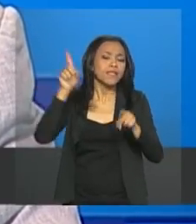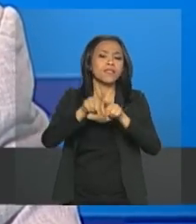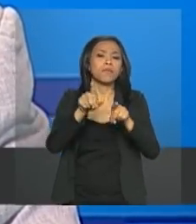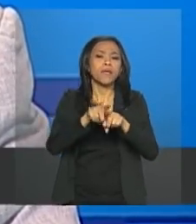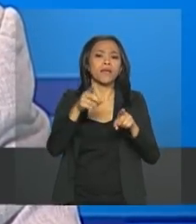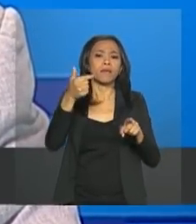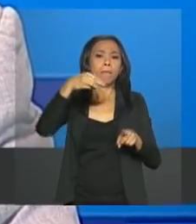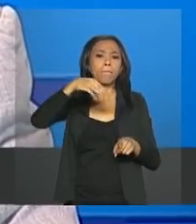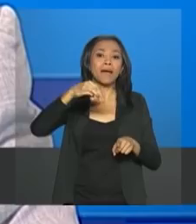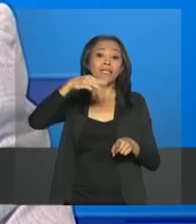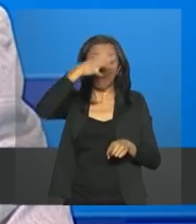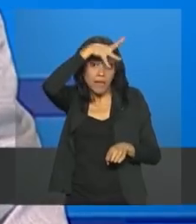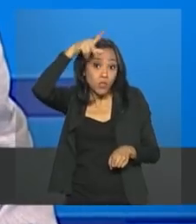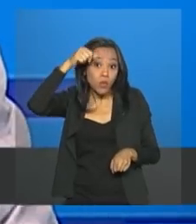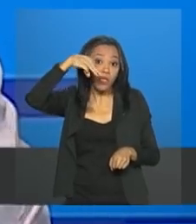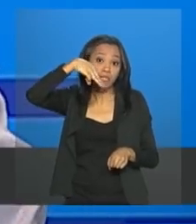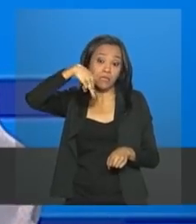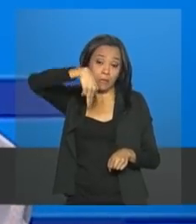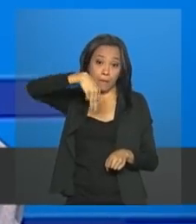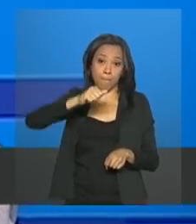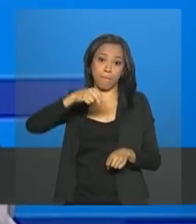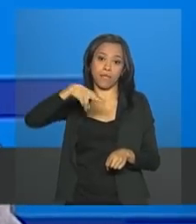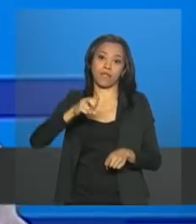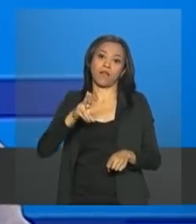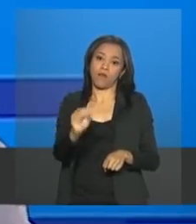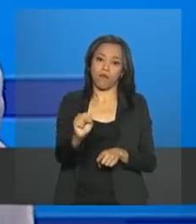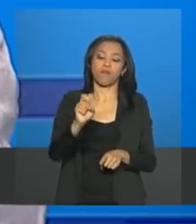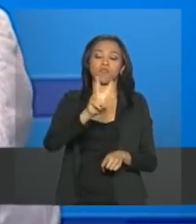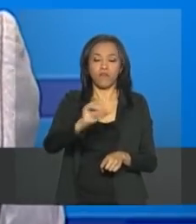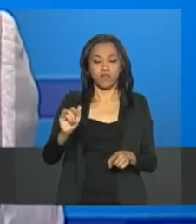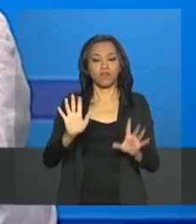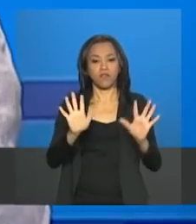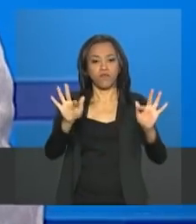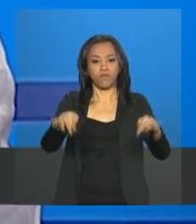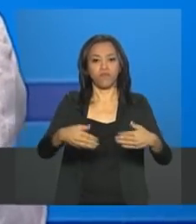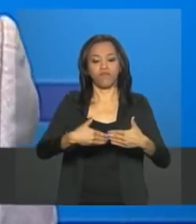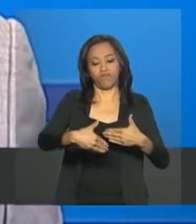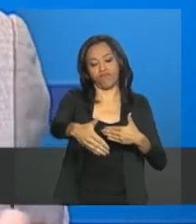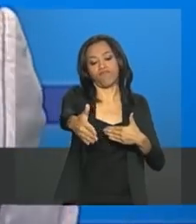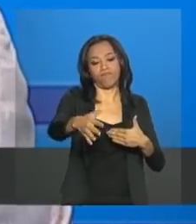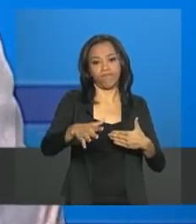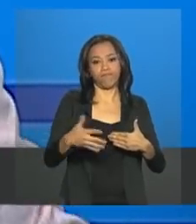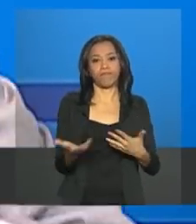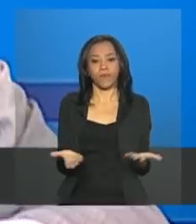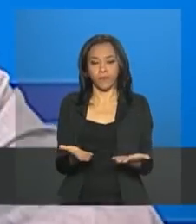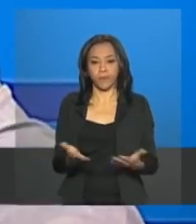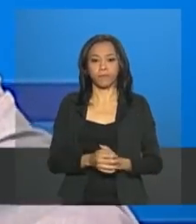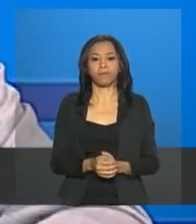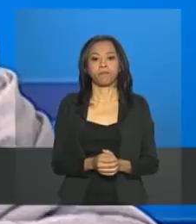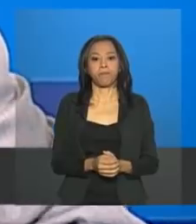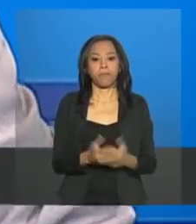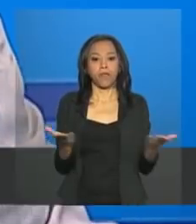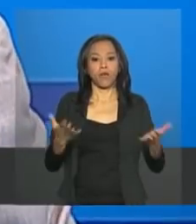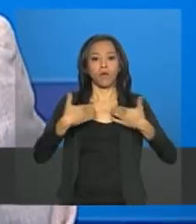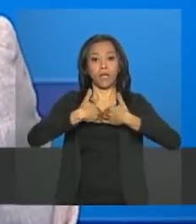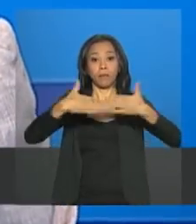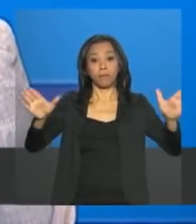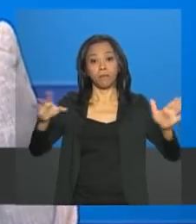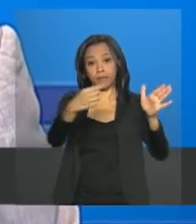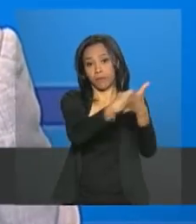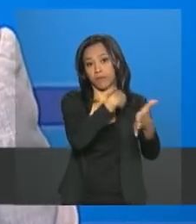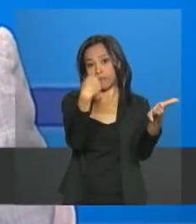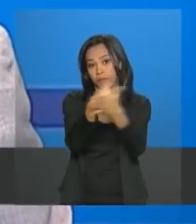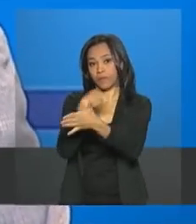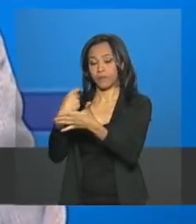de revalidação que vale de 2017 que será concluído com esta aplicação abrimos a a perguntas